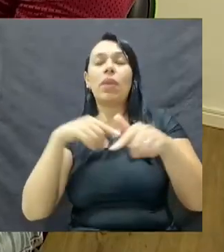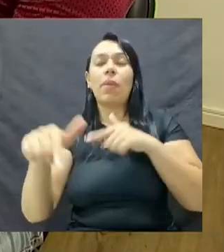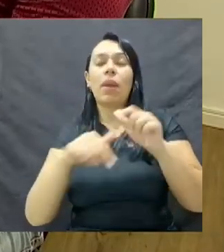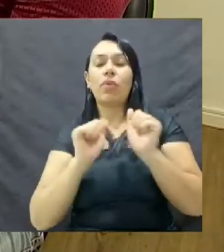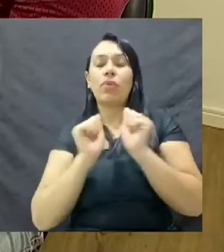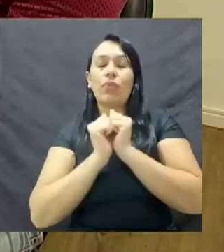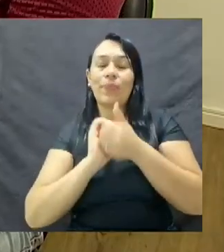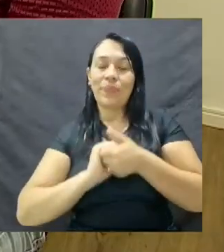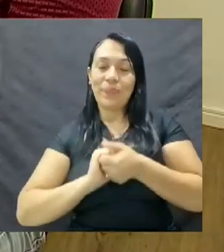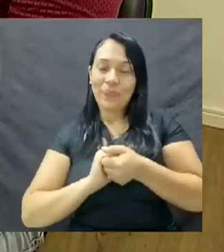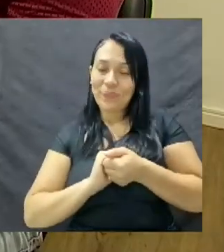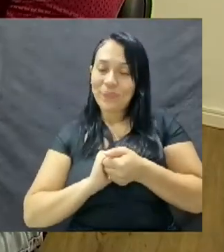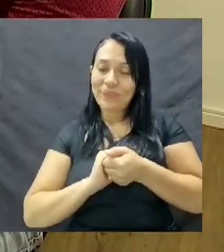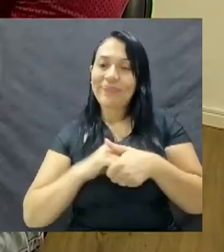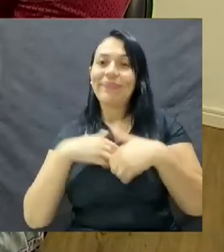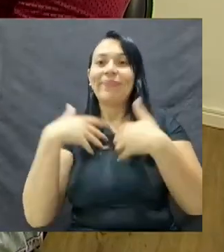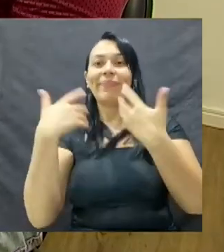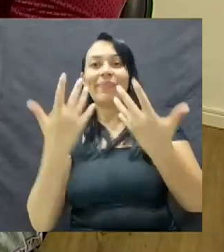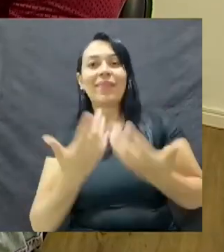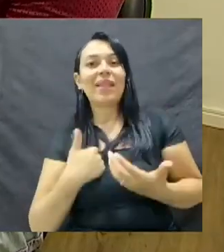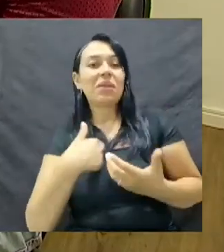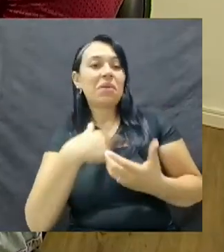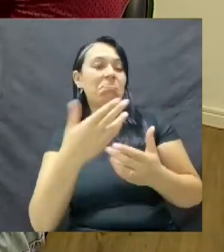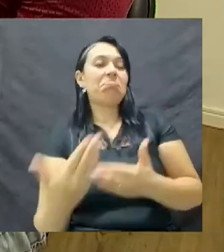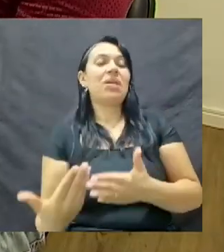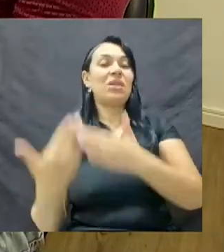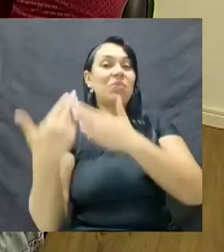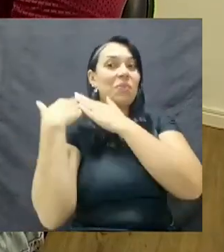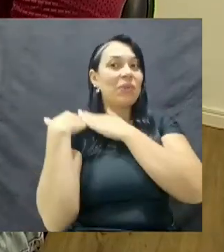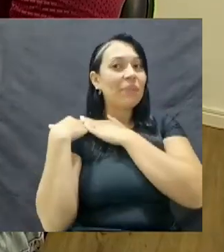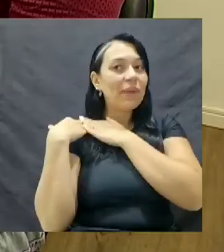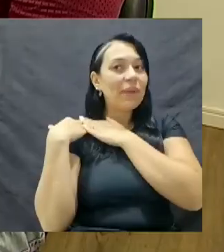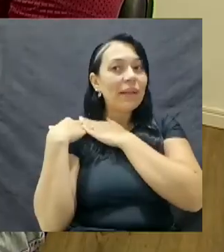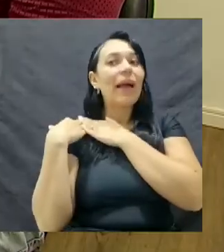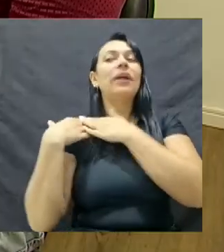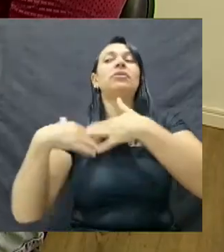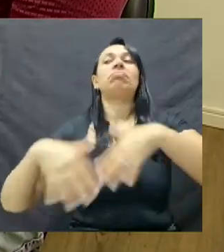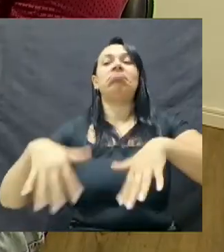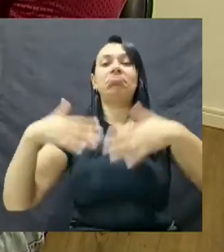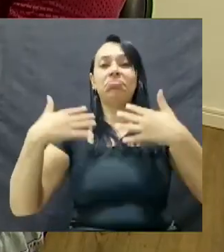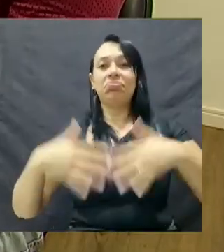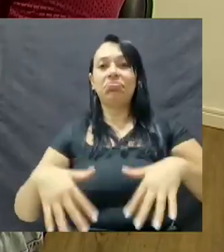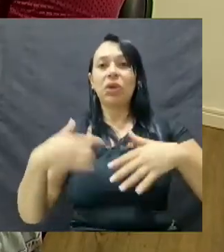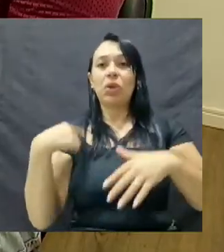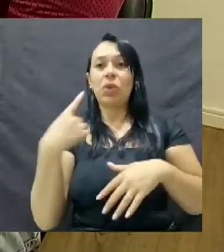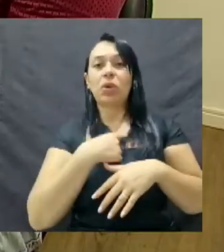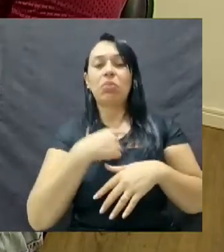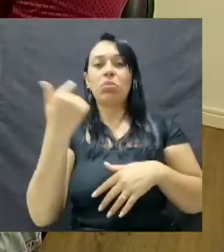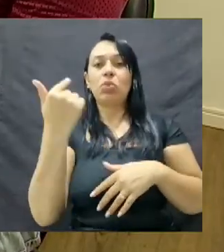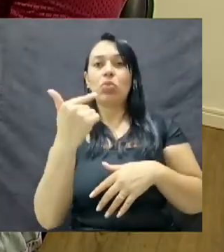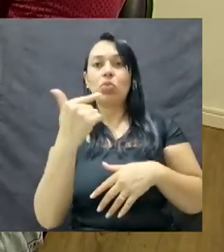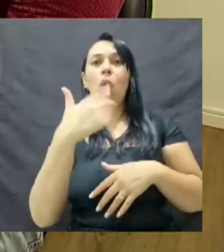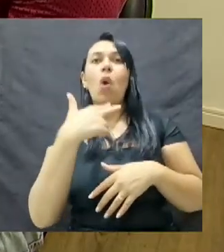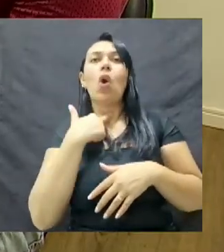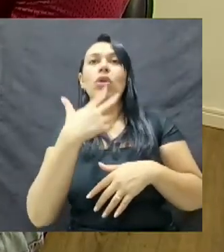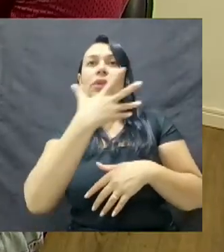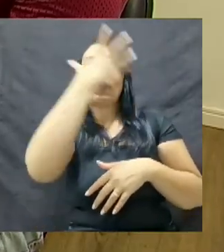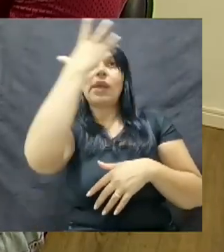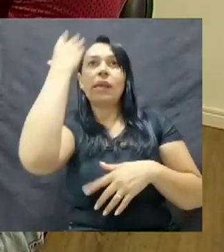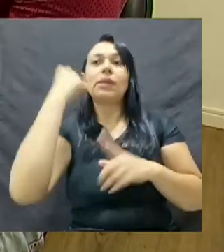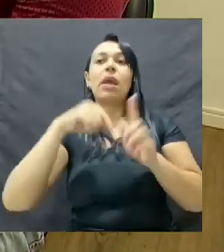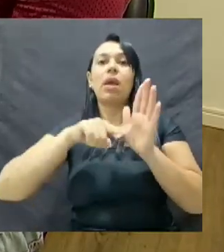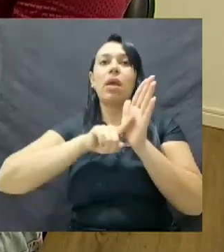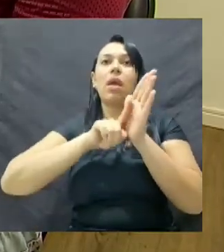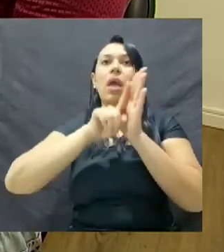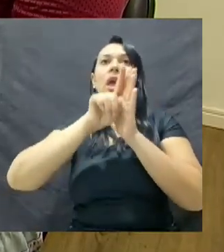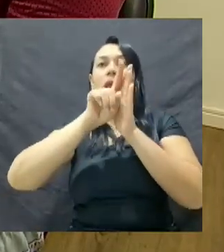Rafa, isso aqui é uma grande responsabilidade realmente, né? Então, nós não temos que esquecer desses dados que você trouxe